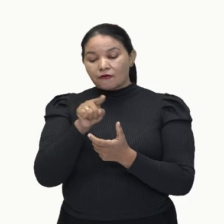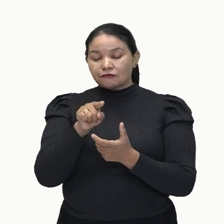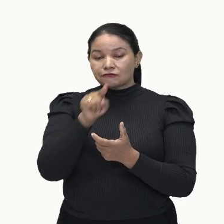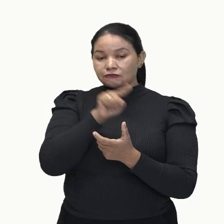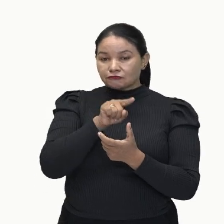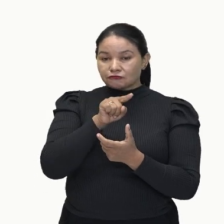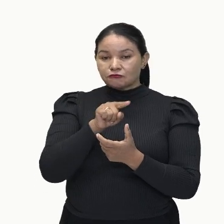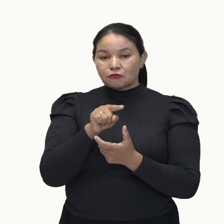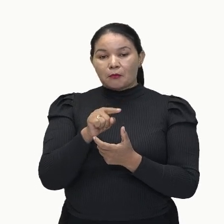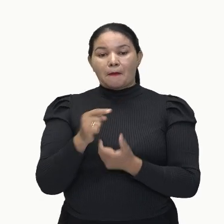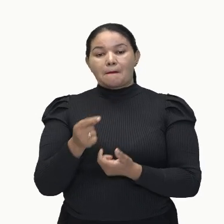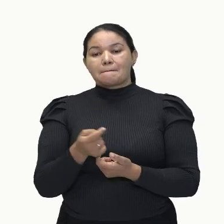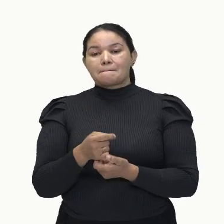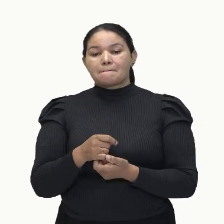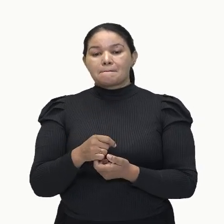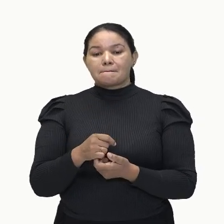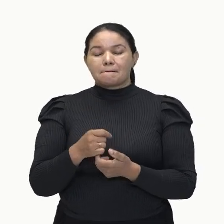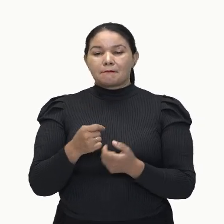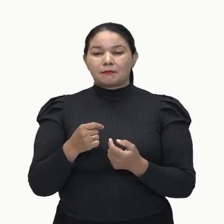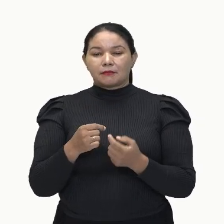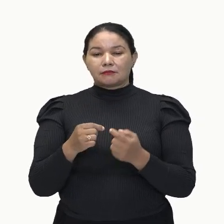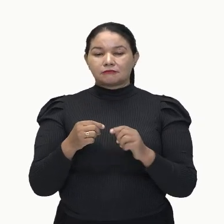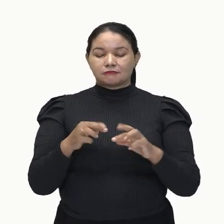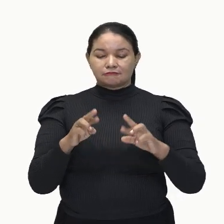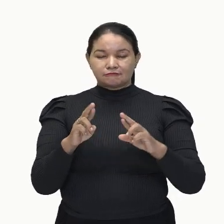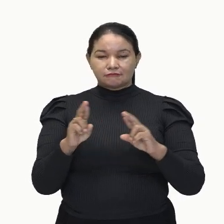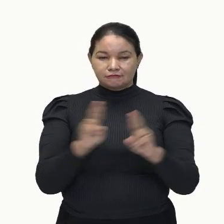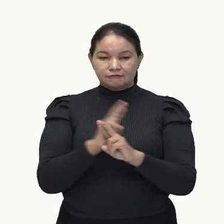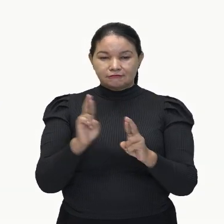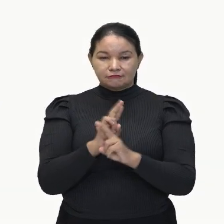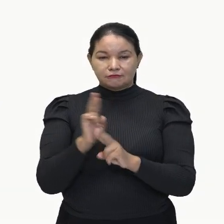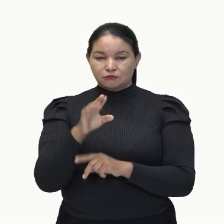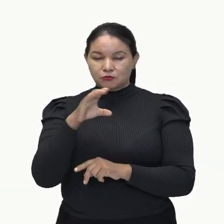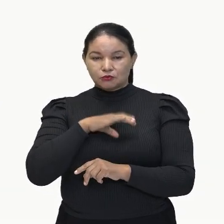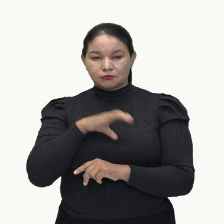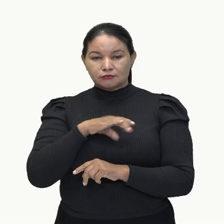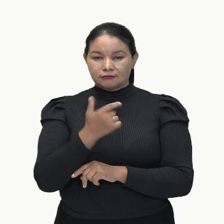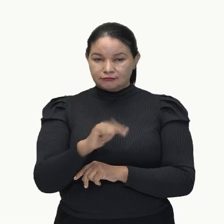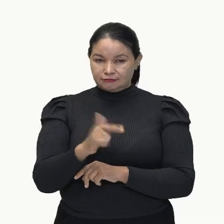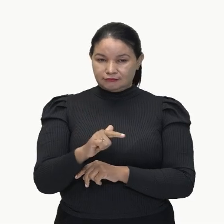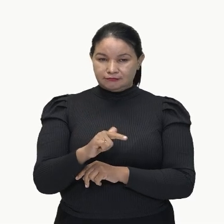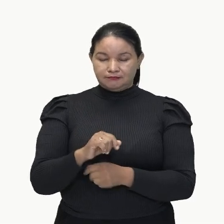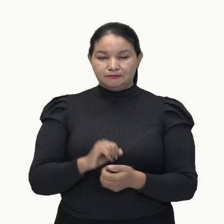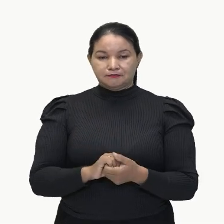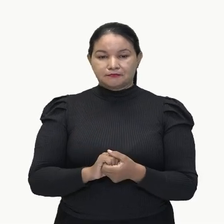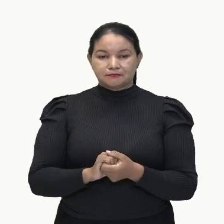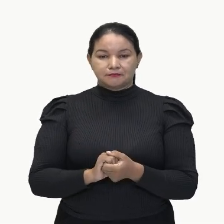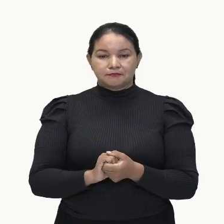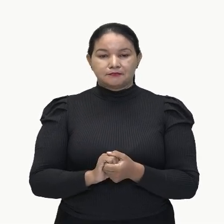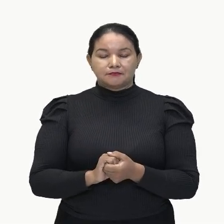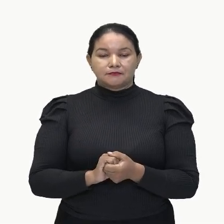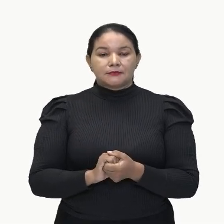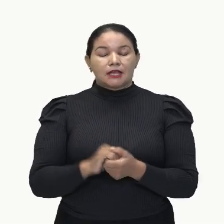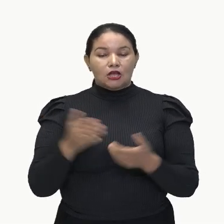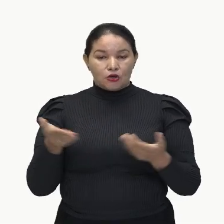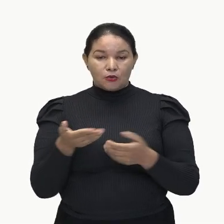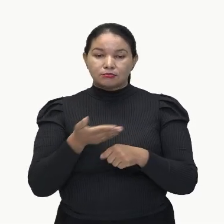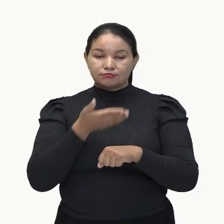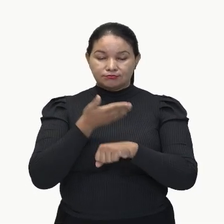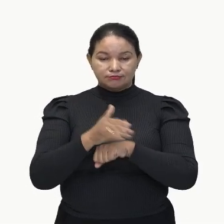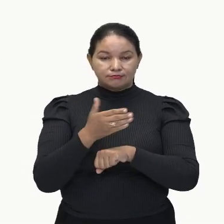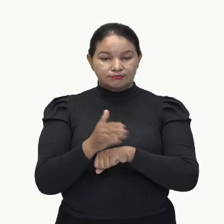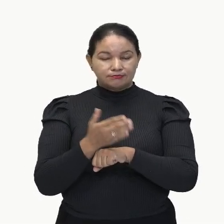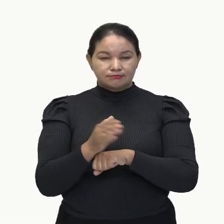antepenúltima não existe uma relação na língua portuguesa Ok vamos fazer aqui vamos praticar aqui rapidinho